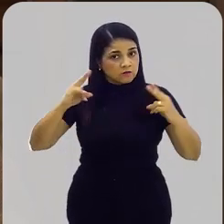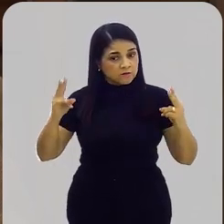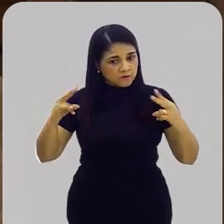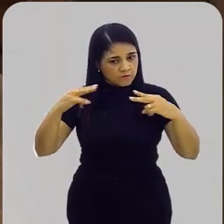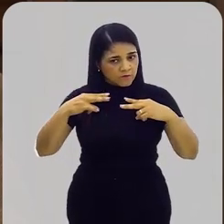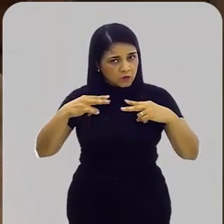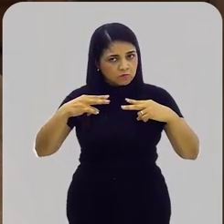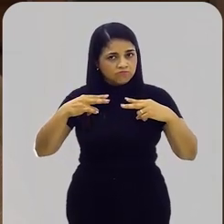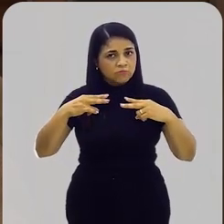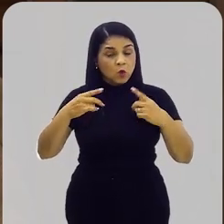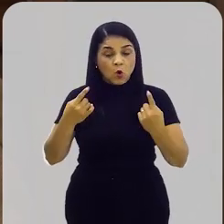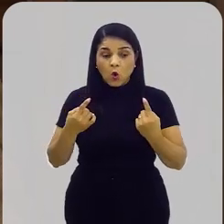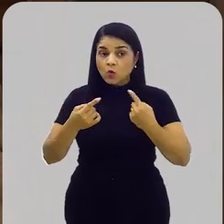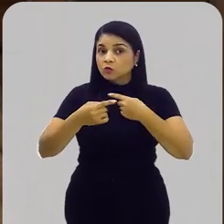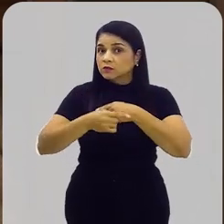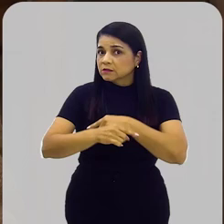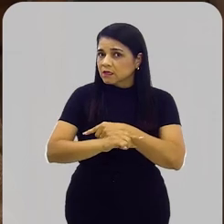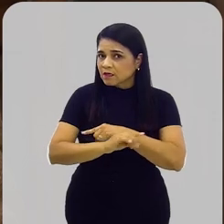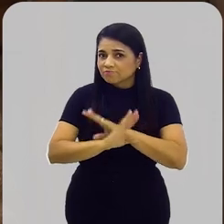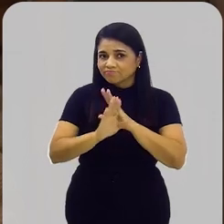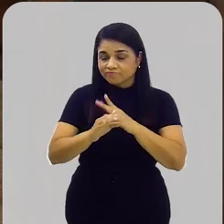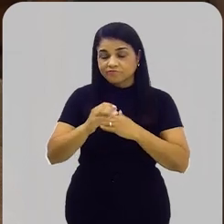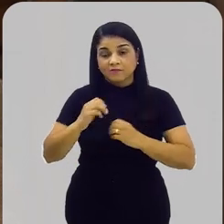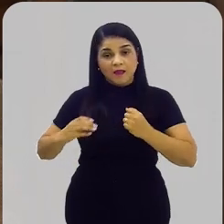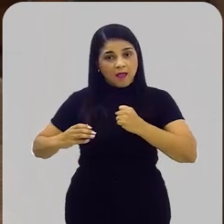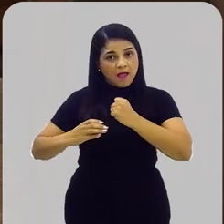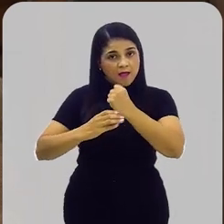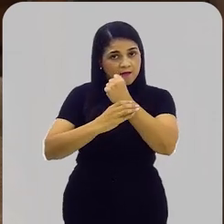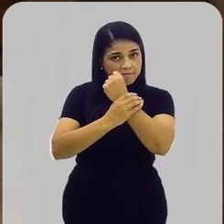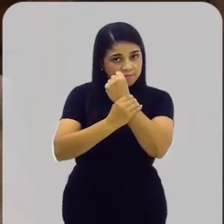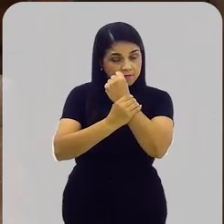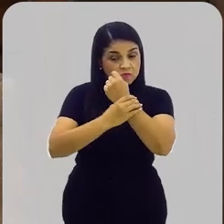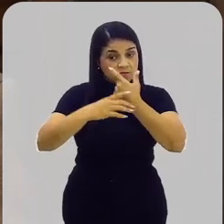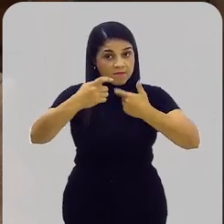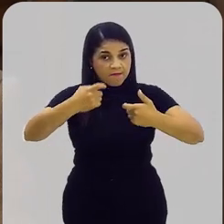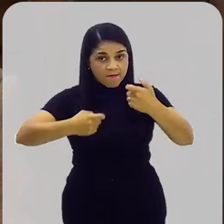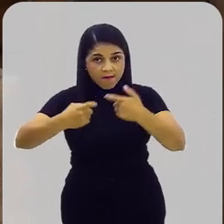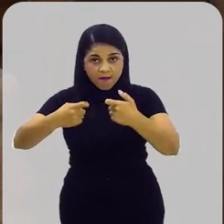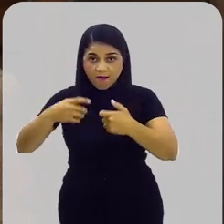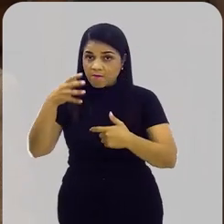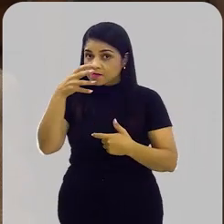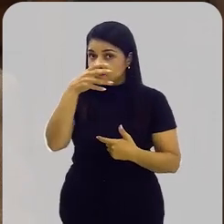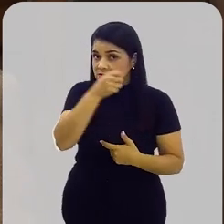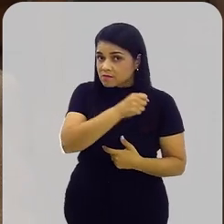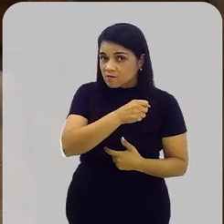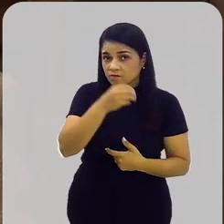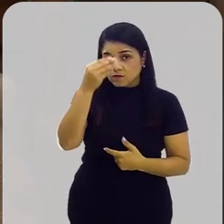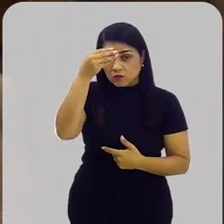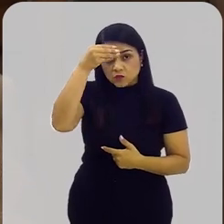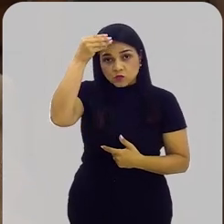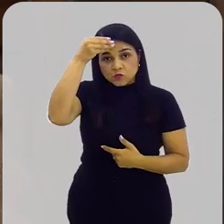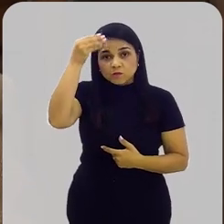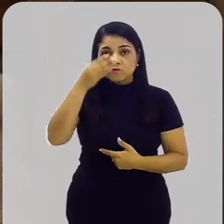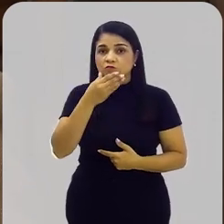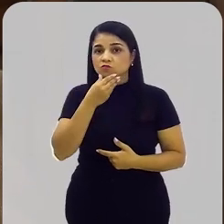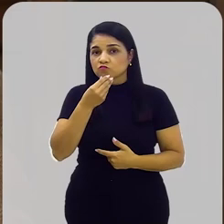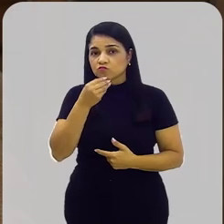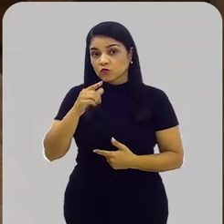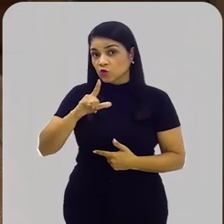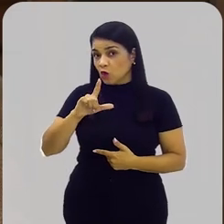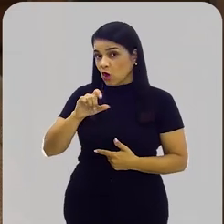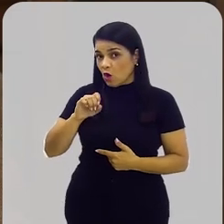viram. Pelo contrário, não. Abraão chegou a entrar em guerra para resgatar seu sobrinho.